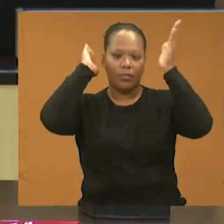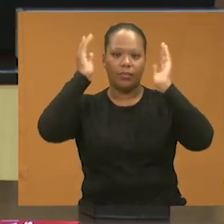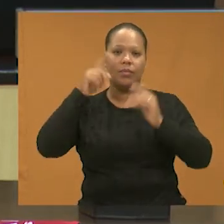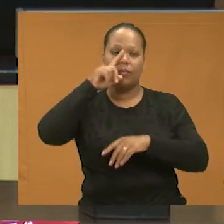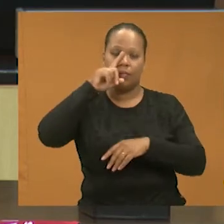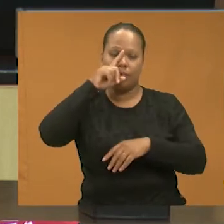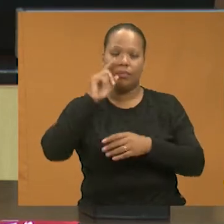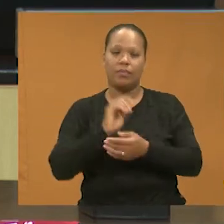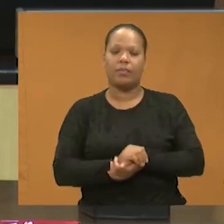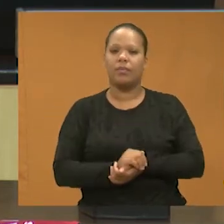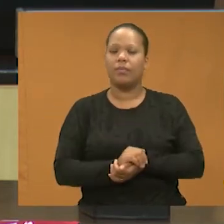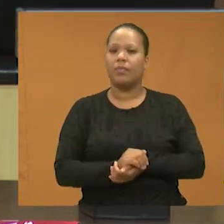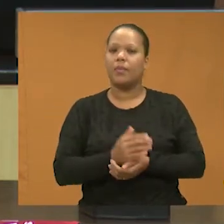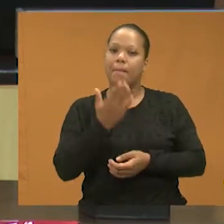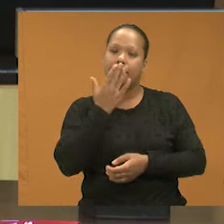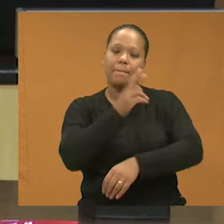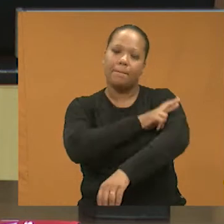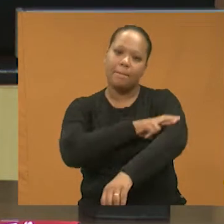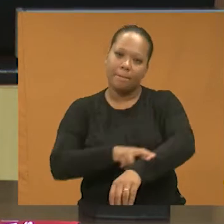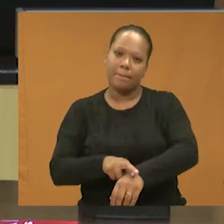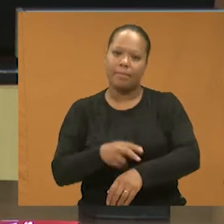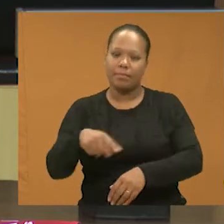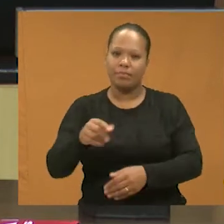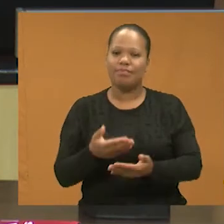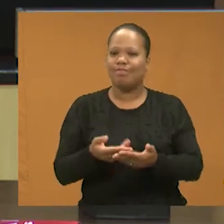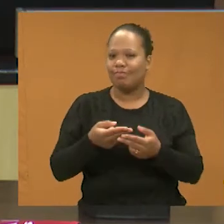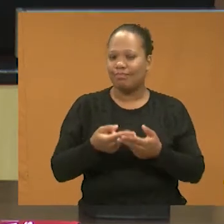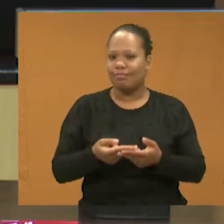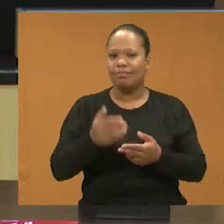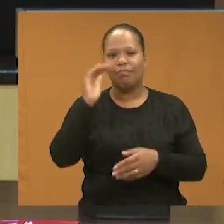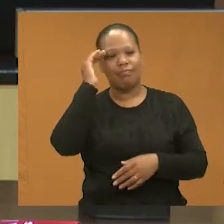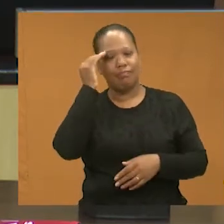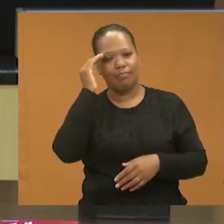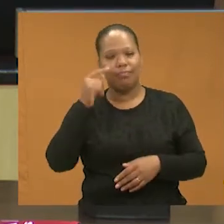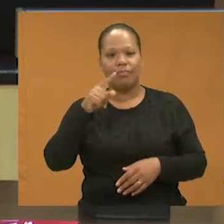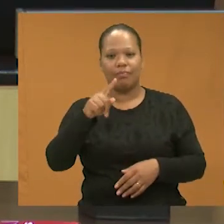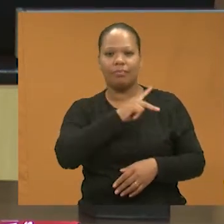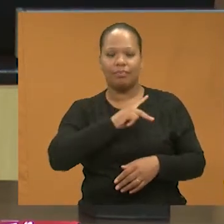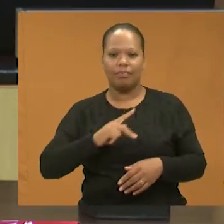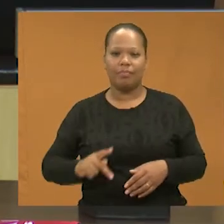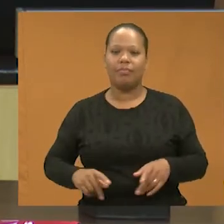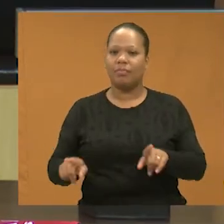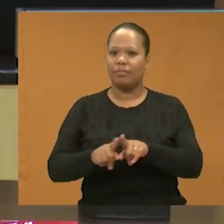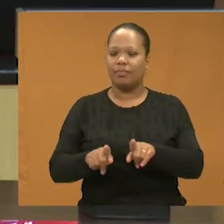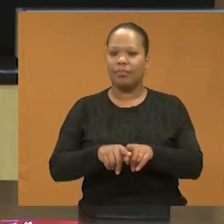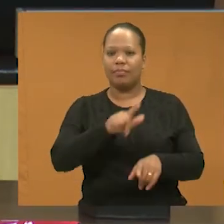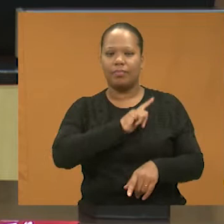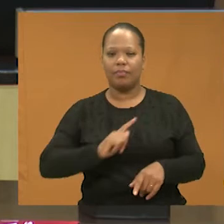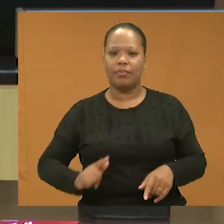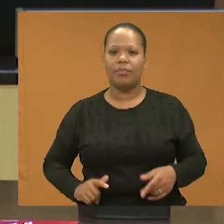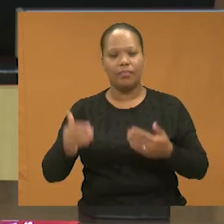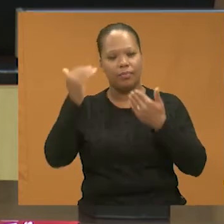Assim sendo, muito respeitosamente, recorremos à compreensão e aos préstimos do excelentíssimo senhor governador e